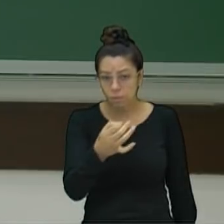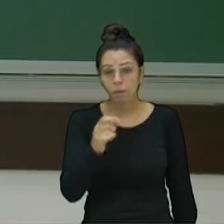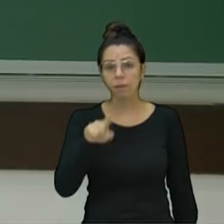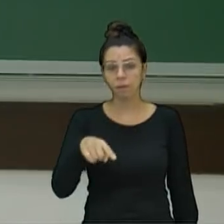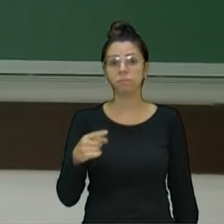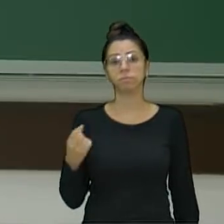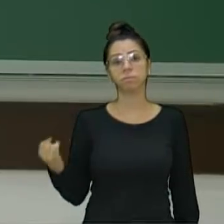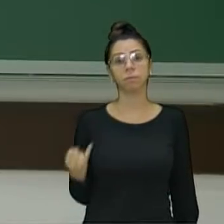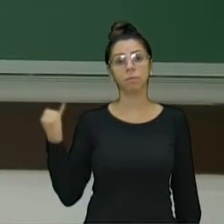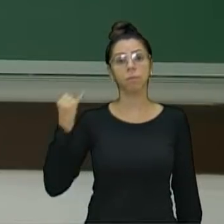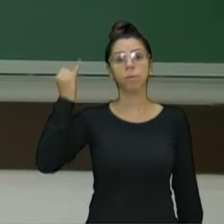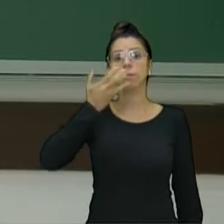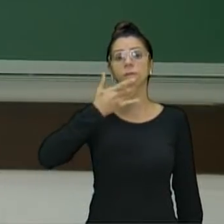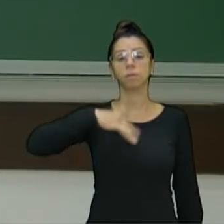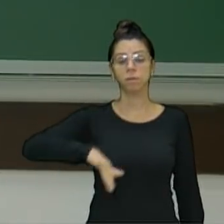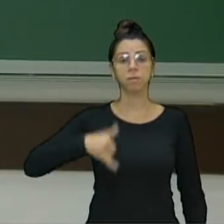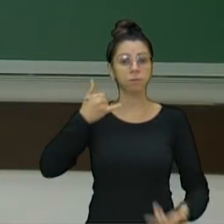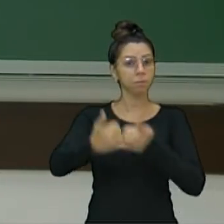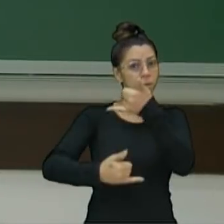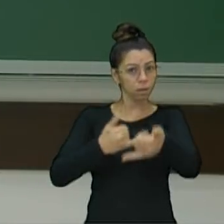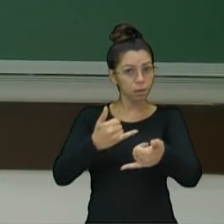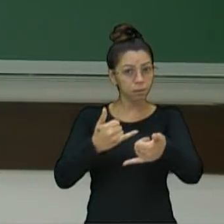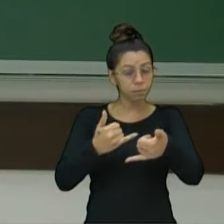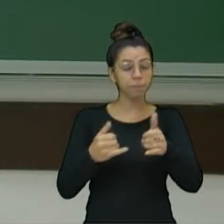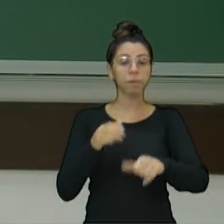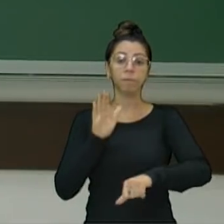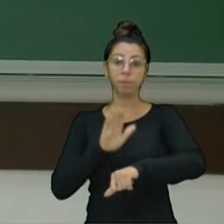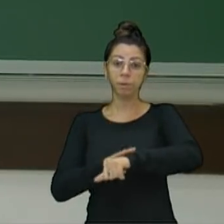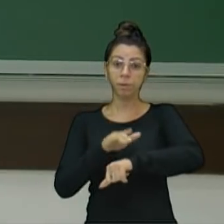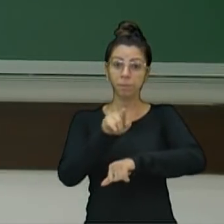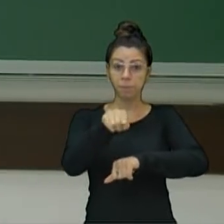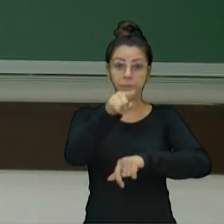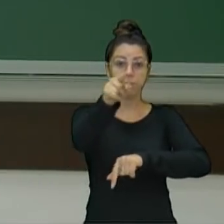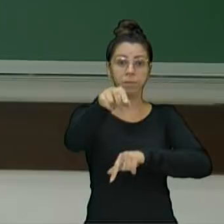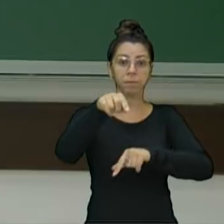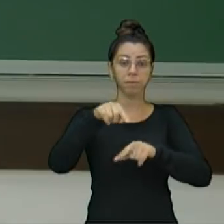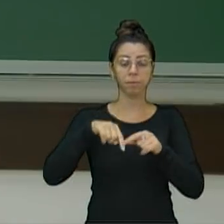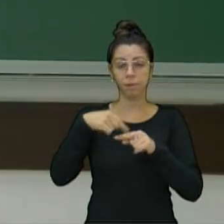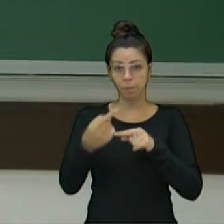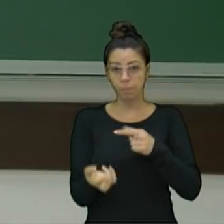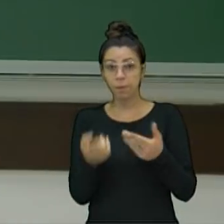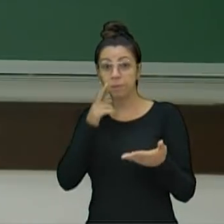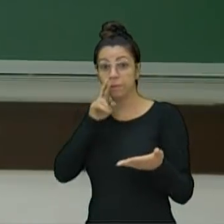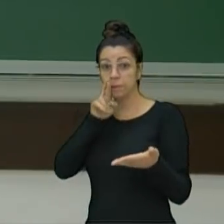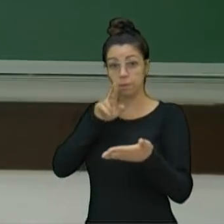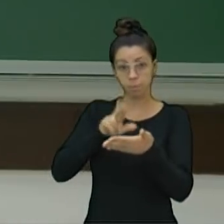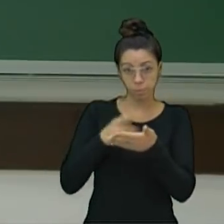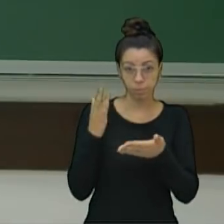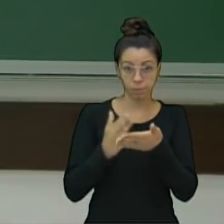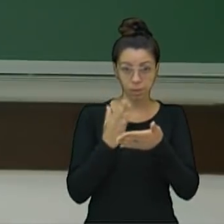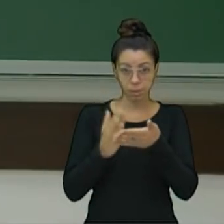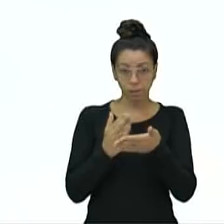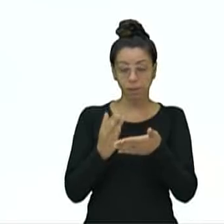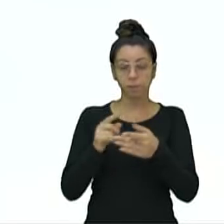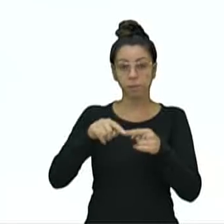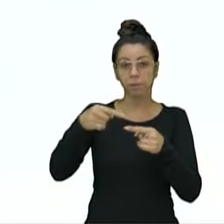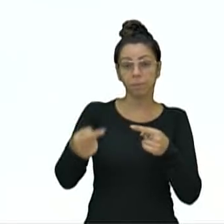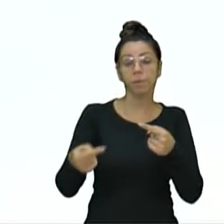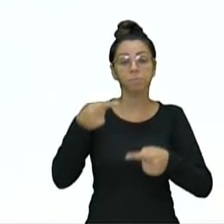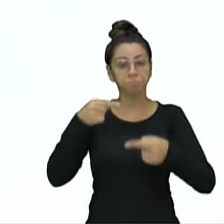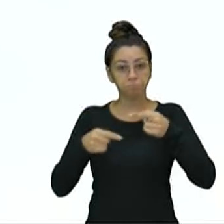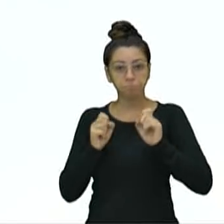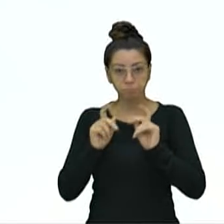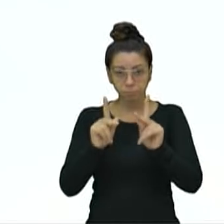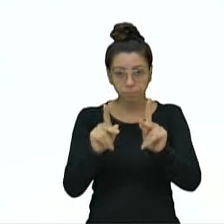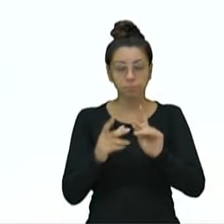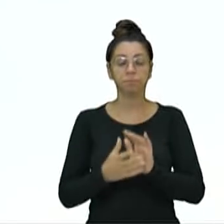crianças brincarem? Vou dar um tempinho então, vocês vão responder no caderno, de preferência em inglês, e nós já voltamos para comentar a